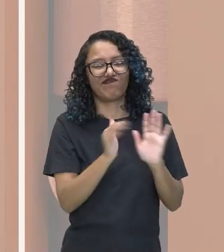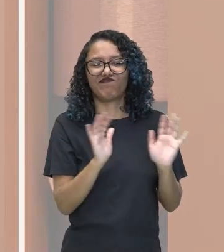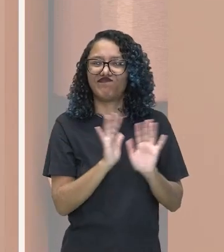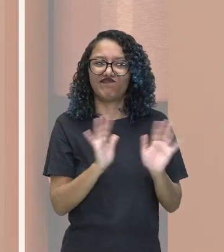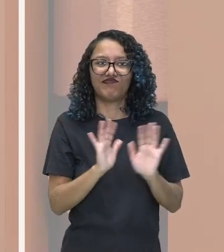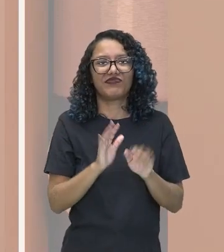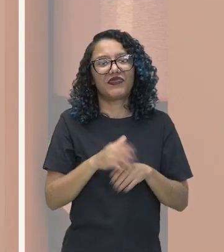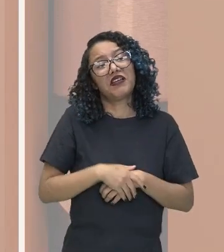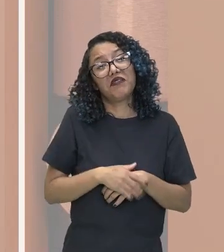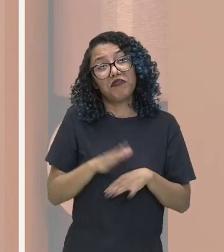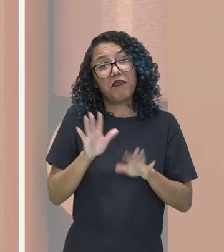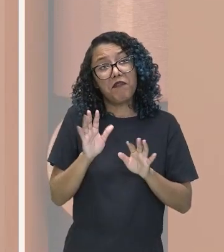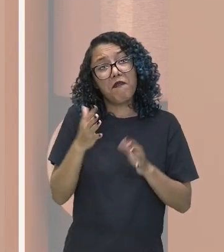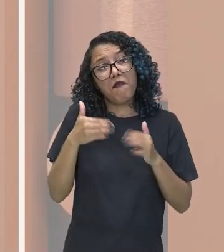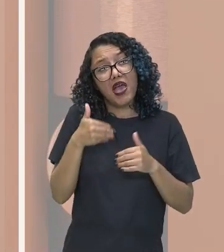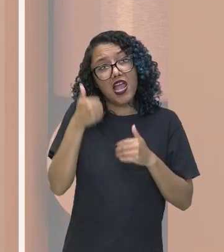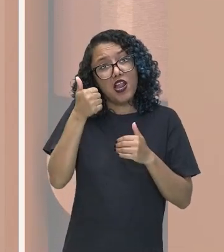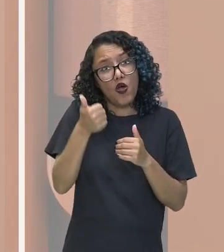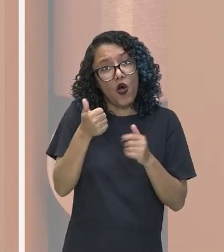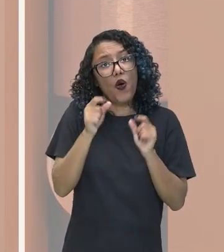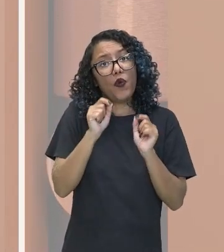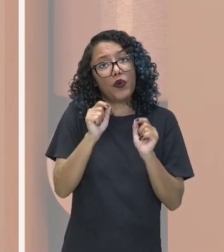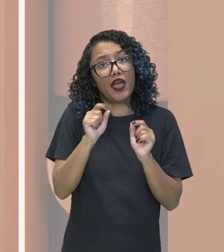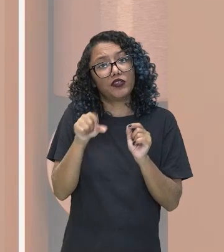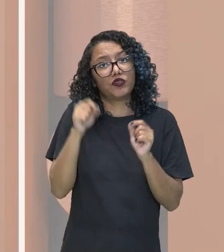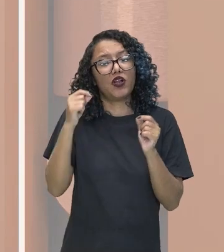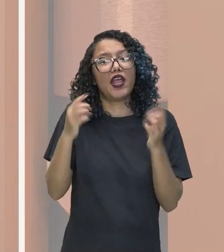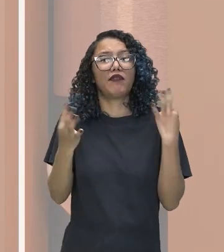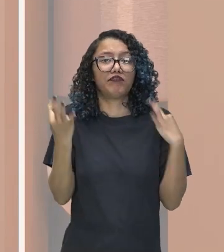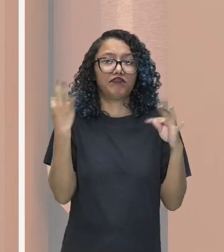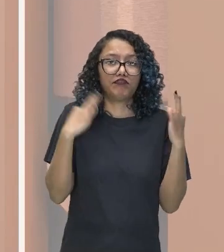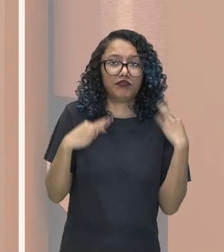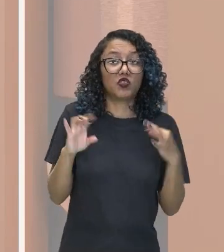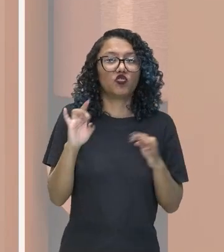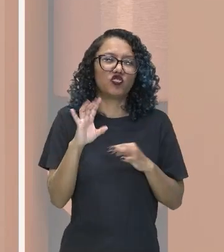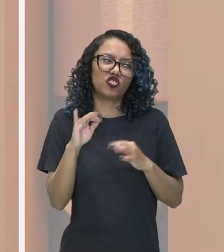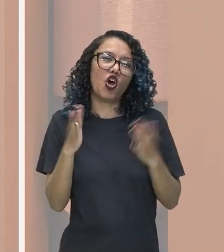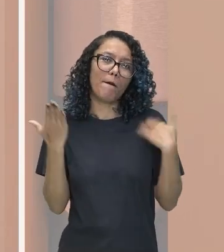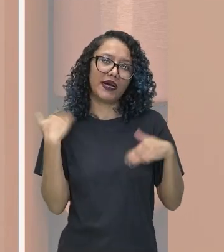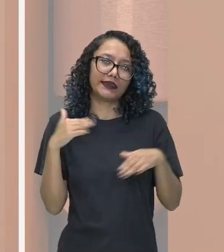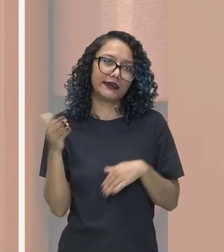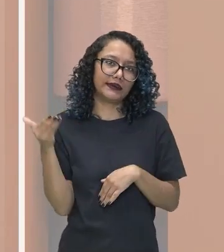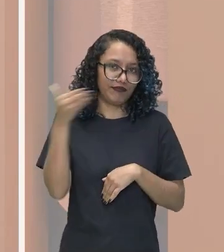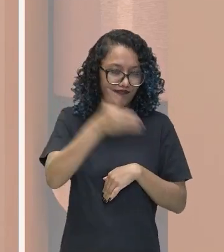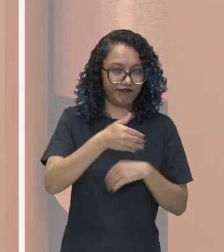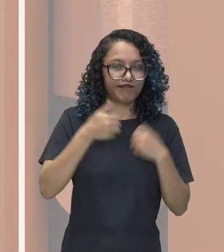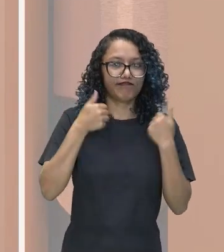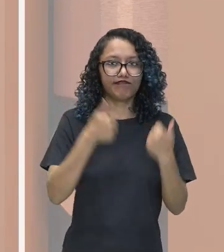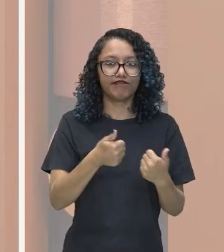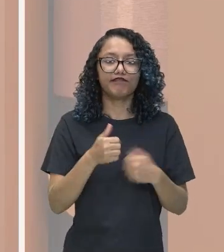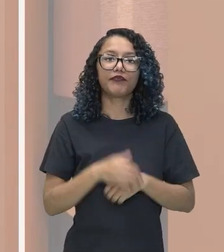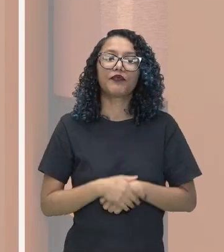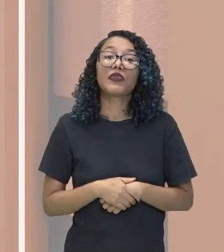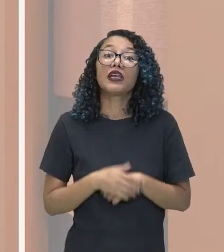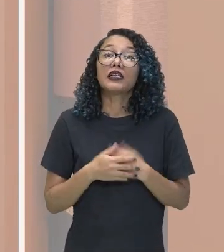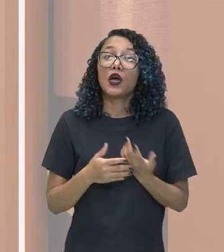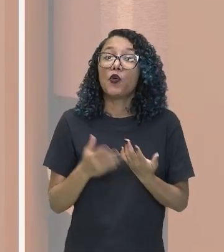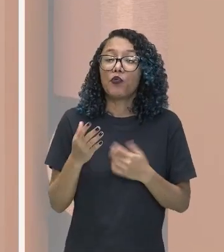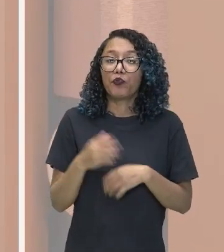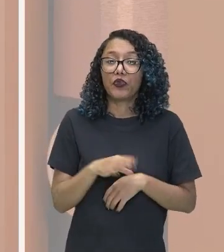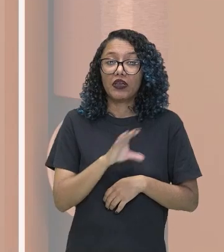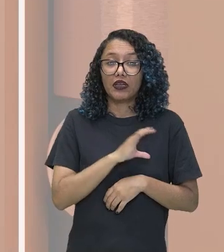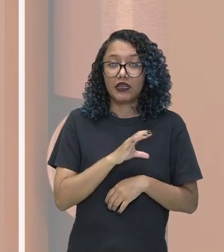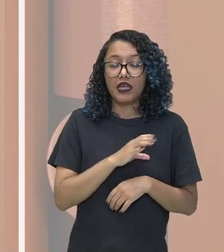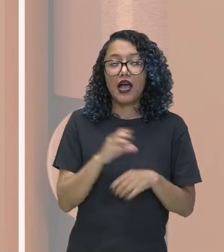um turista no Canadá. Seguindo, a gente vai falar agora sobre etnias e línguas. Assim como o Brasil, o Canadá também é composto